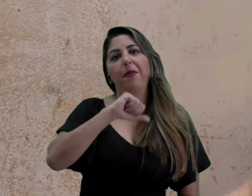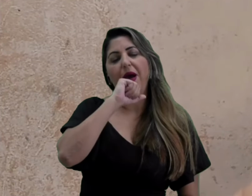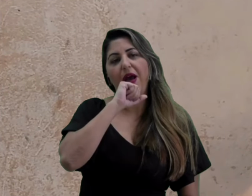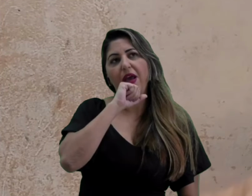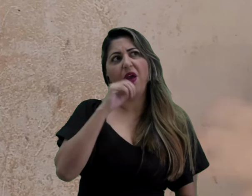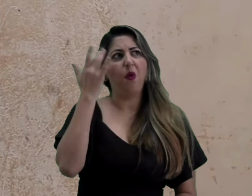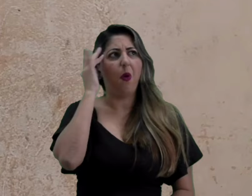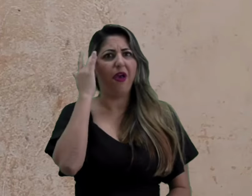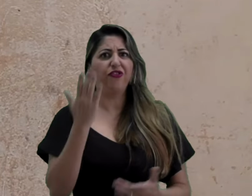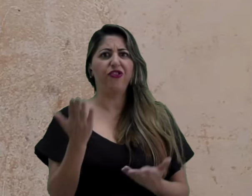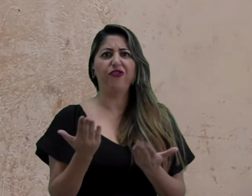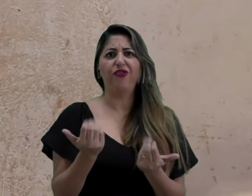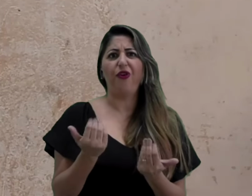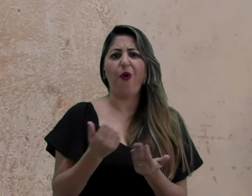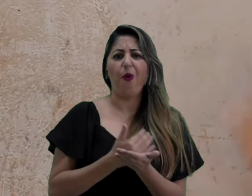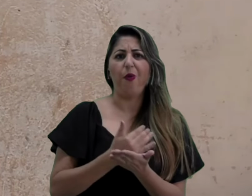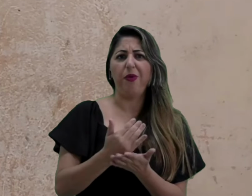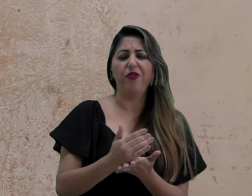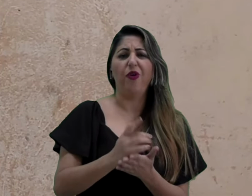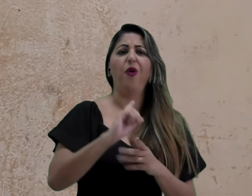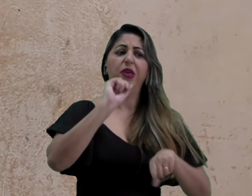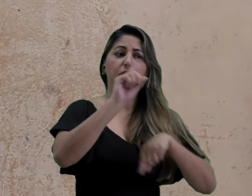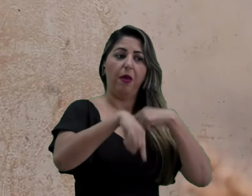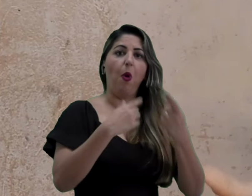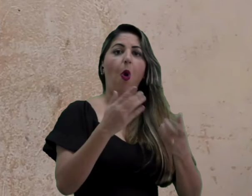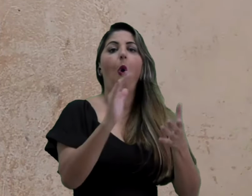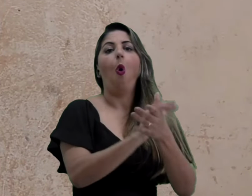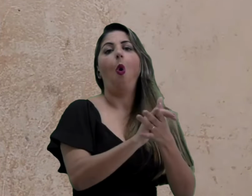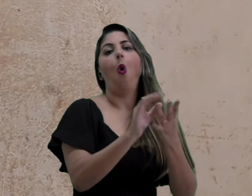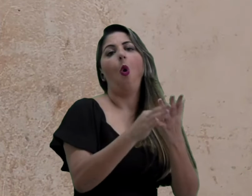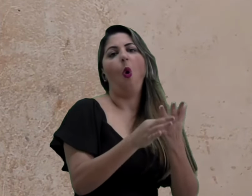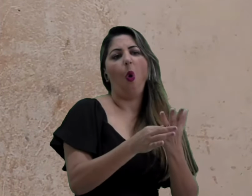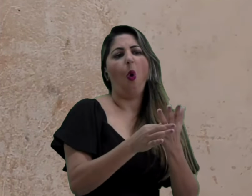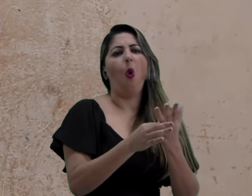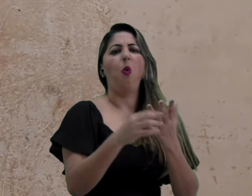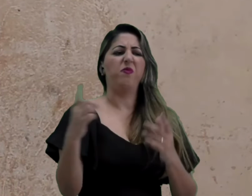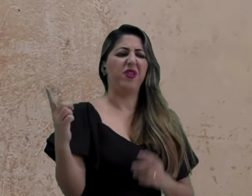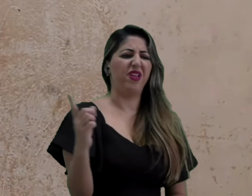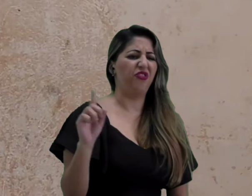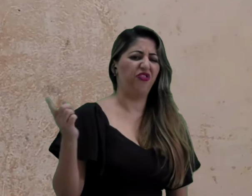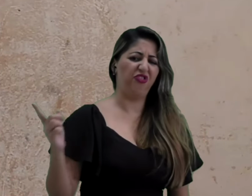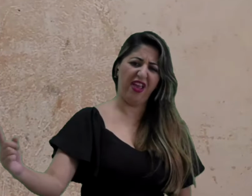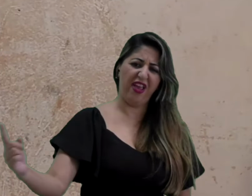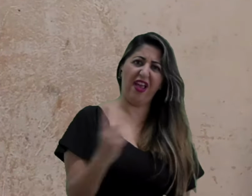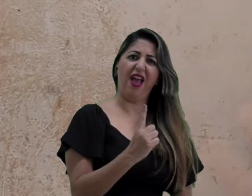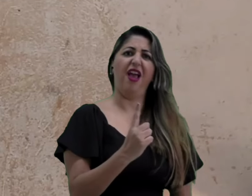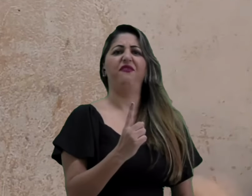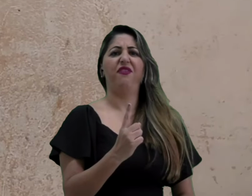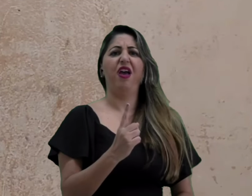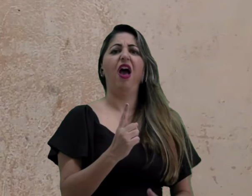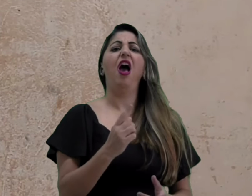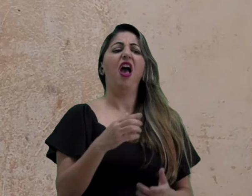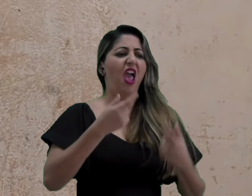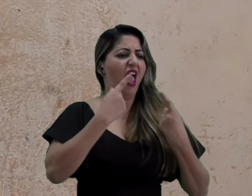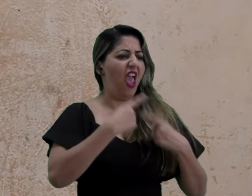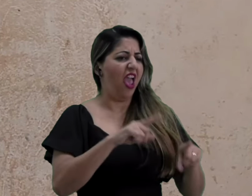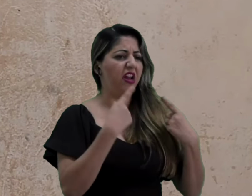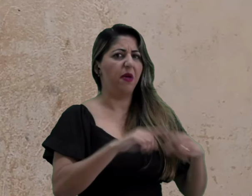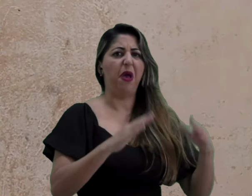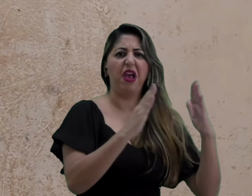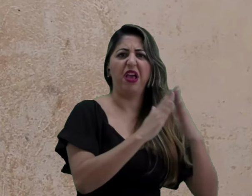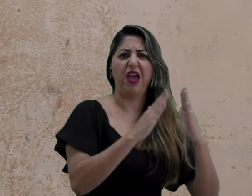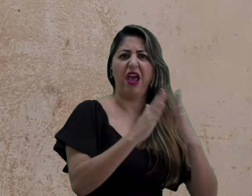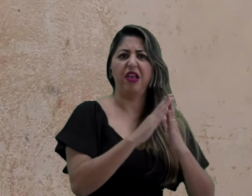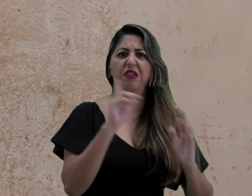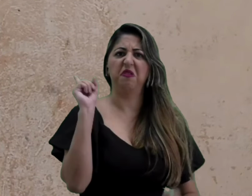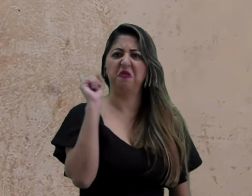carreira, o pai. Depois o marido reclamando da casa cheia de curumins, catinguentos, preguiçosos, desaforados. No